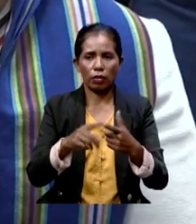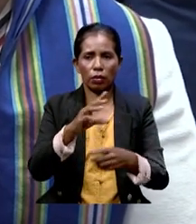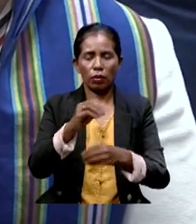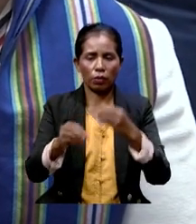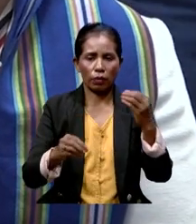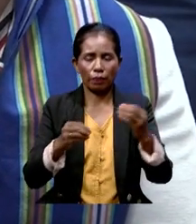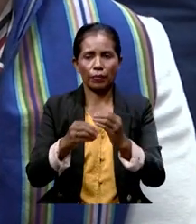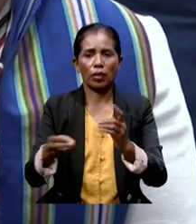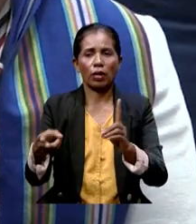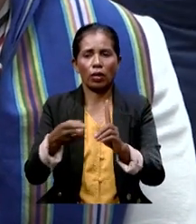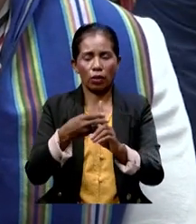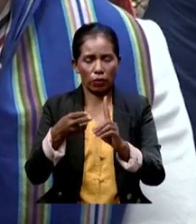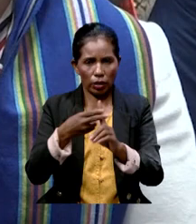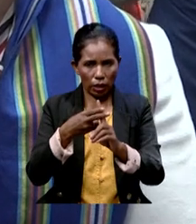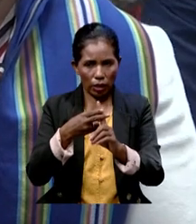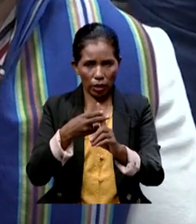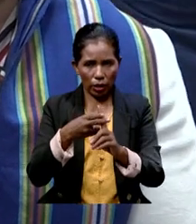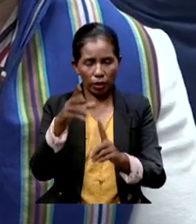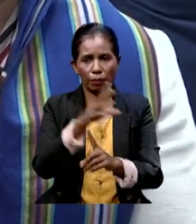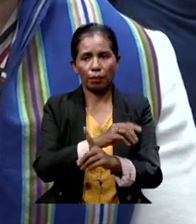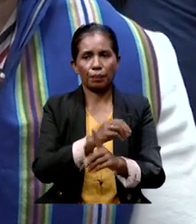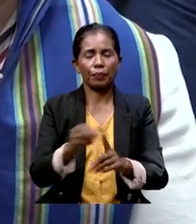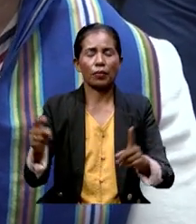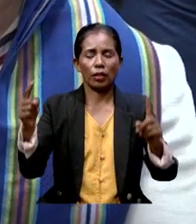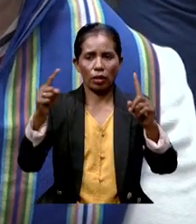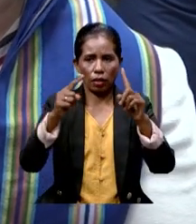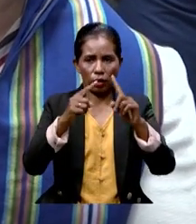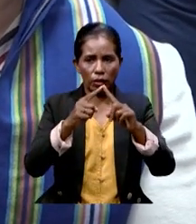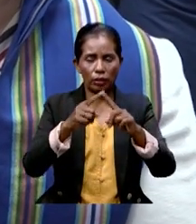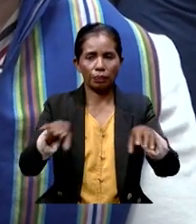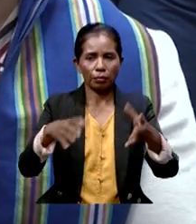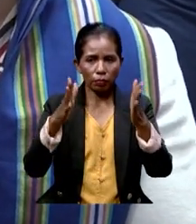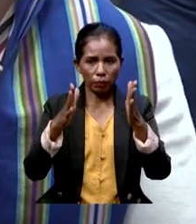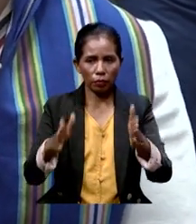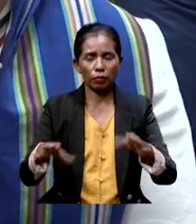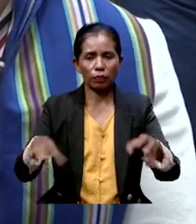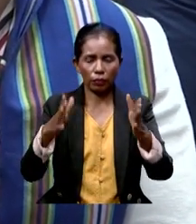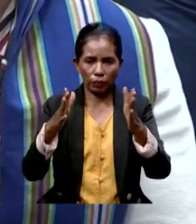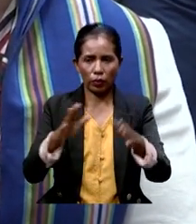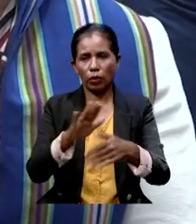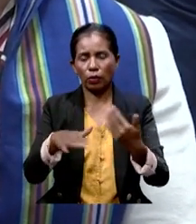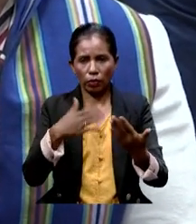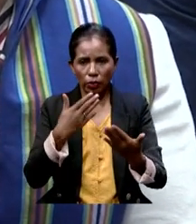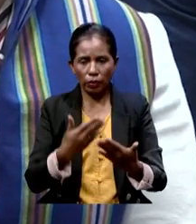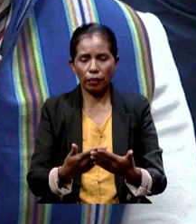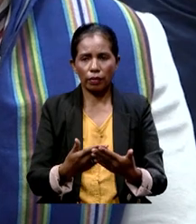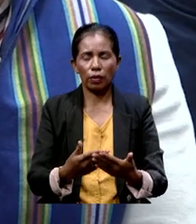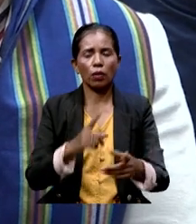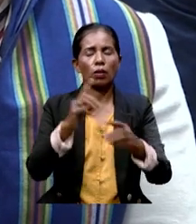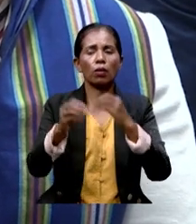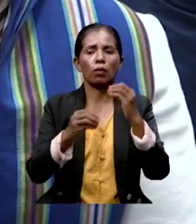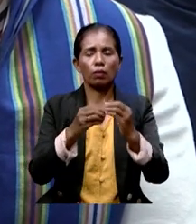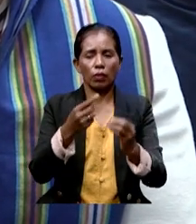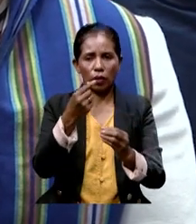espetela hotelaria, rotamos. Recurso humano, trabalho, robocina, né? E colhemos e